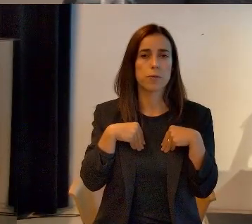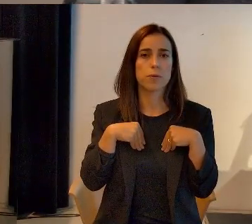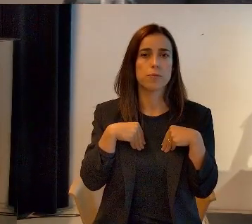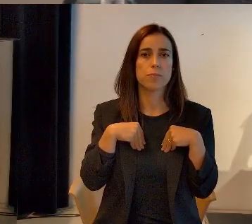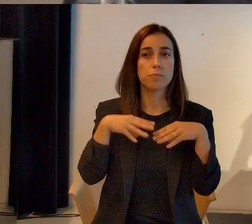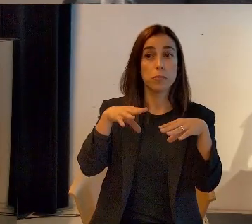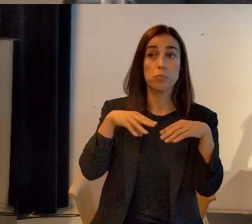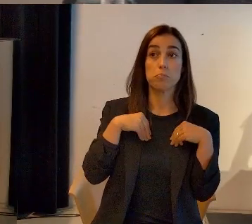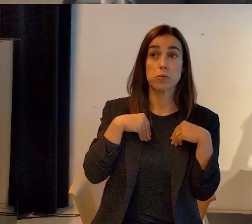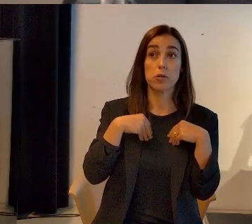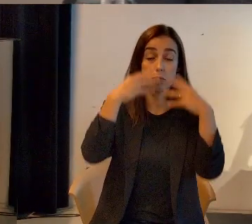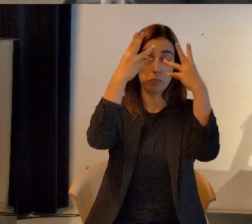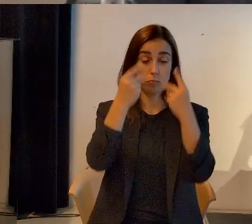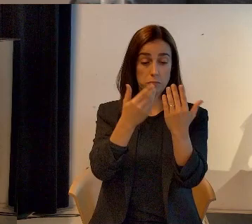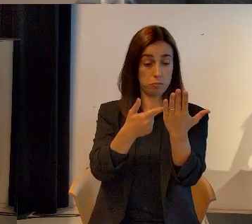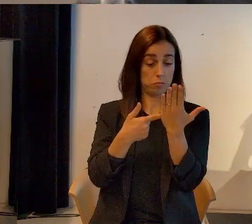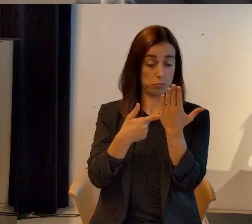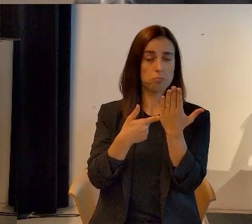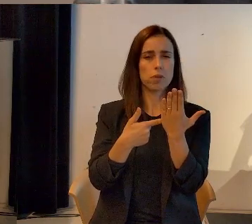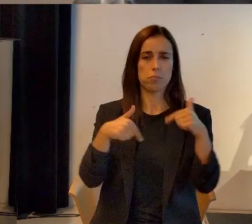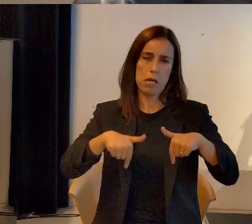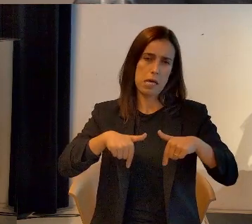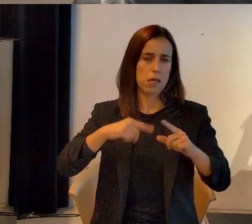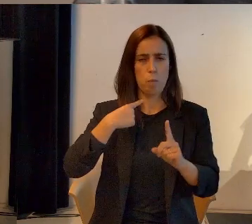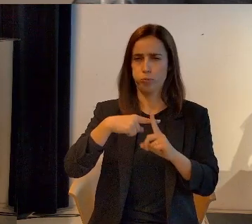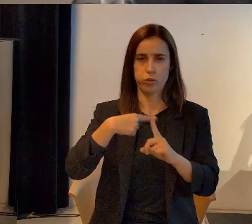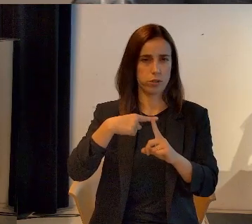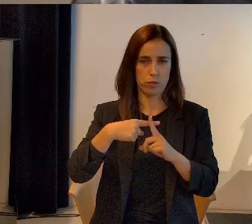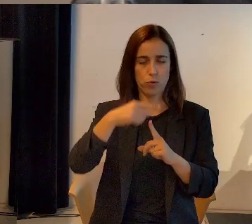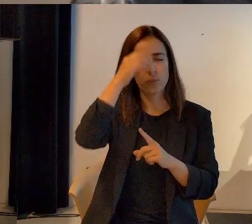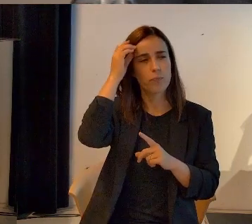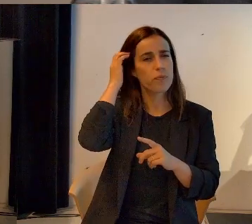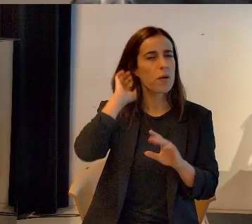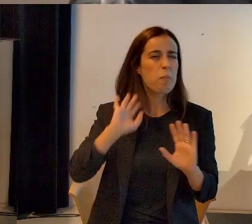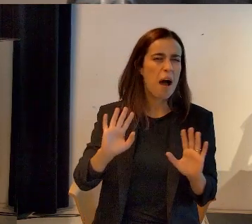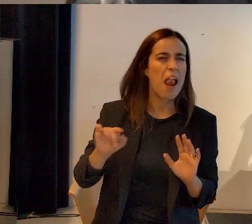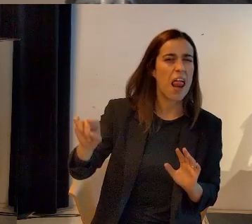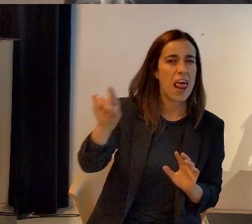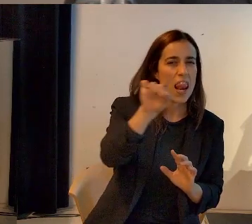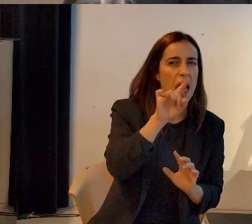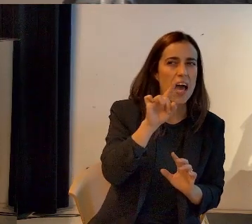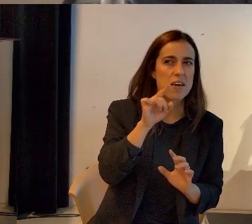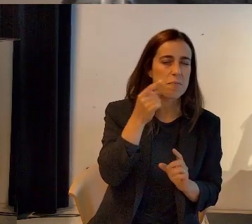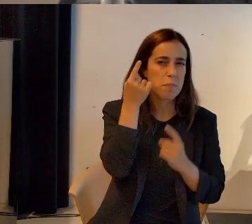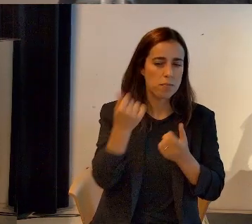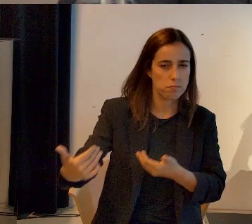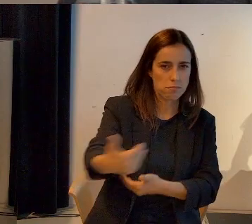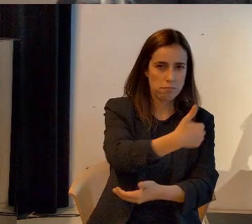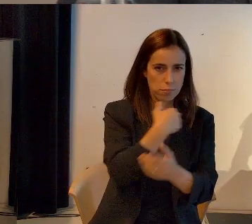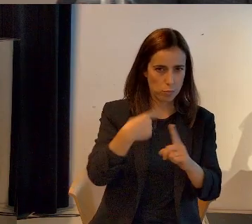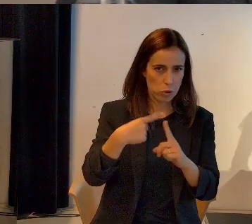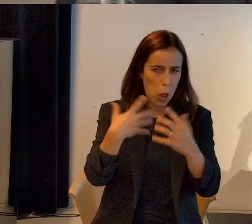esses números que nos apresentam. Aqui o saldo é francamente positivo. Mas, aliás, será que alguém tem dúvidas que esse saldo é efetivamente